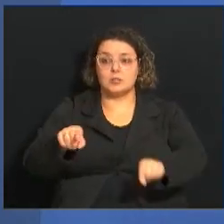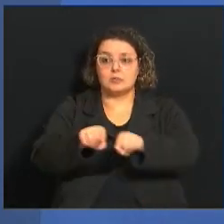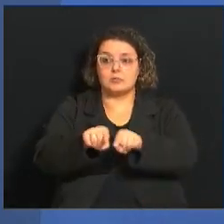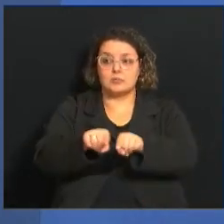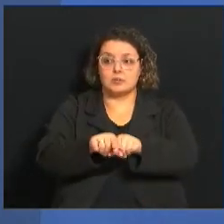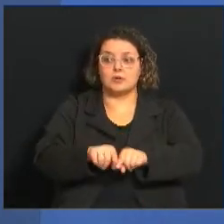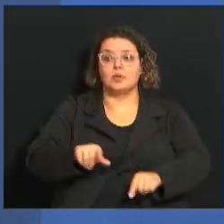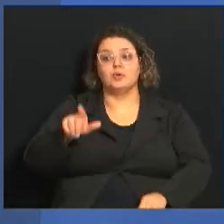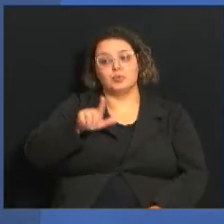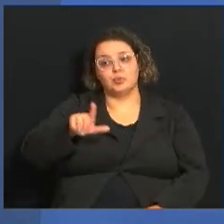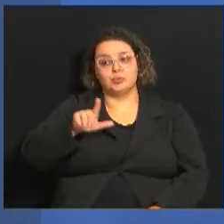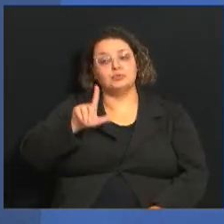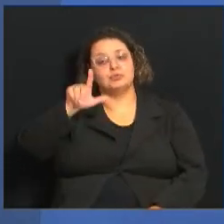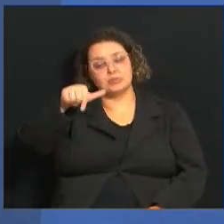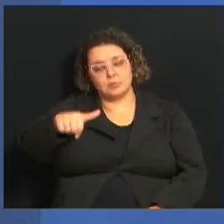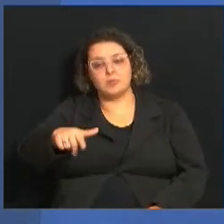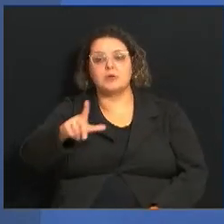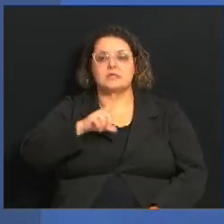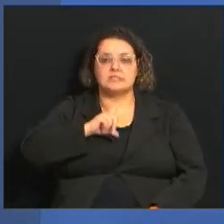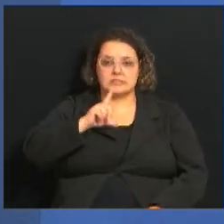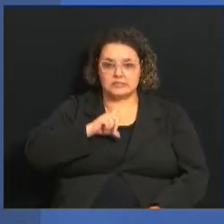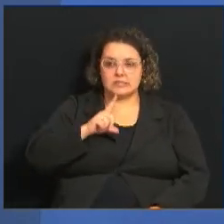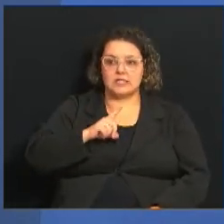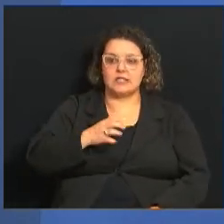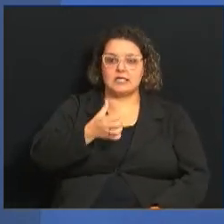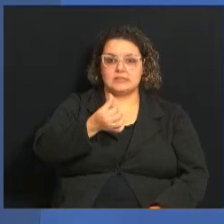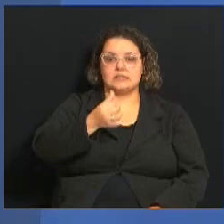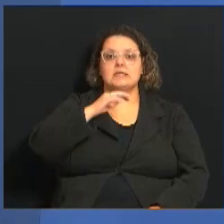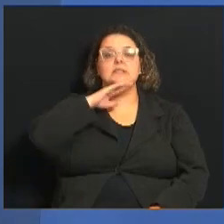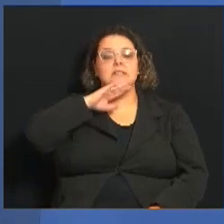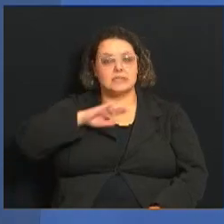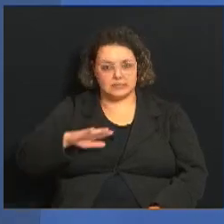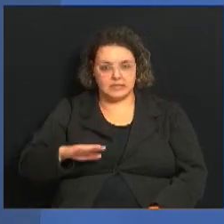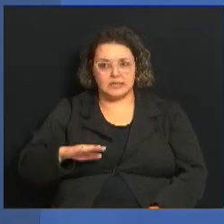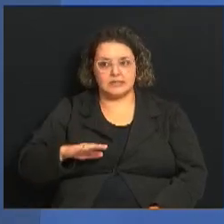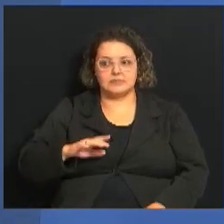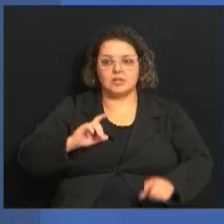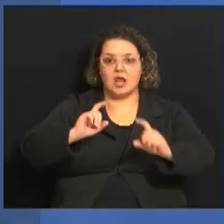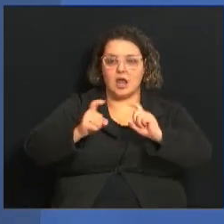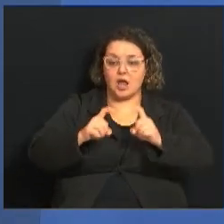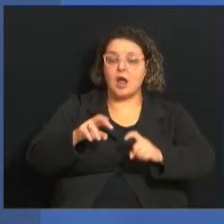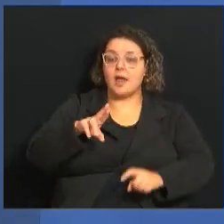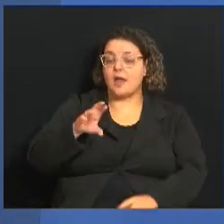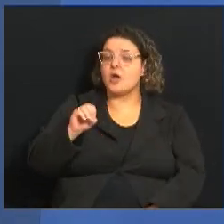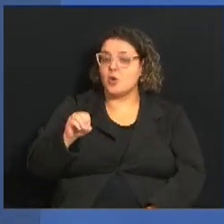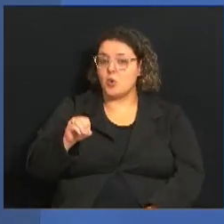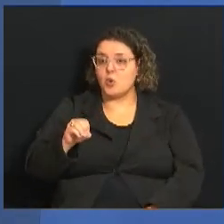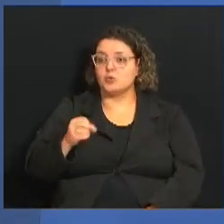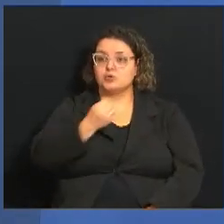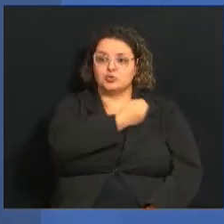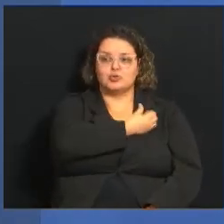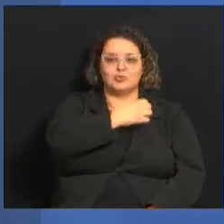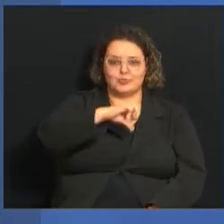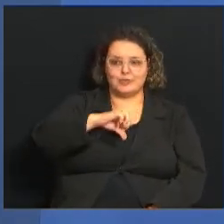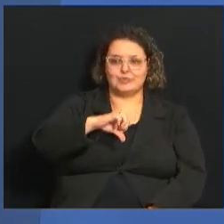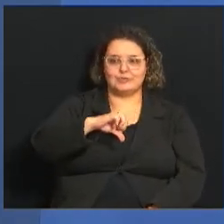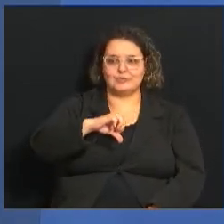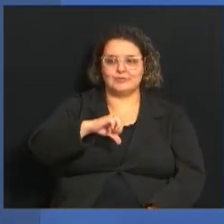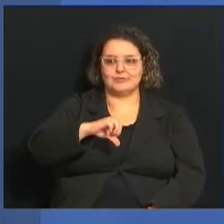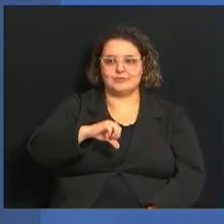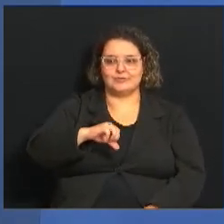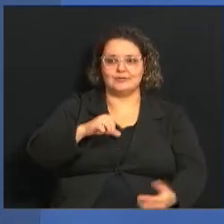claro, depois a gente tem, às 6h, a reunião ordinária de número 9. Essa é a agenda